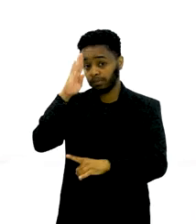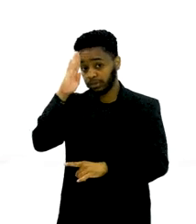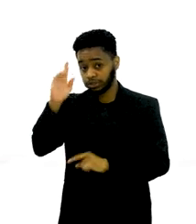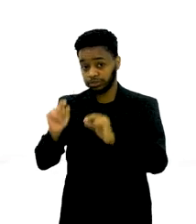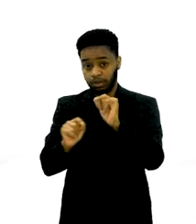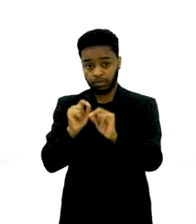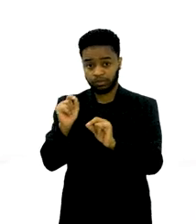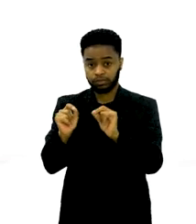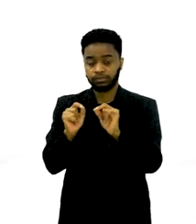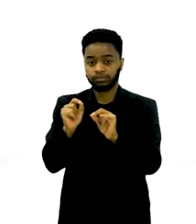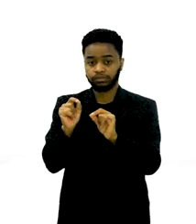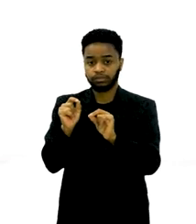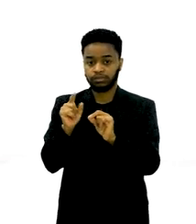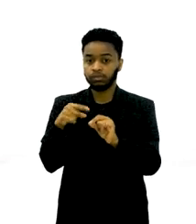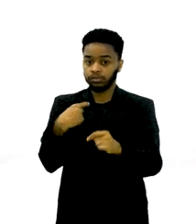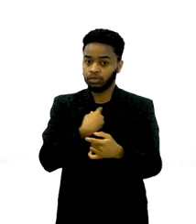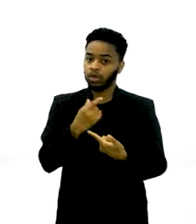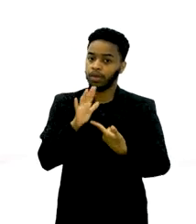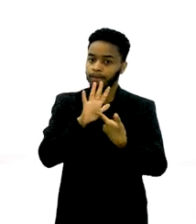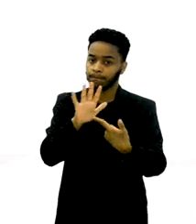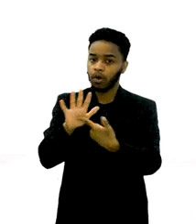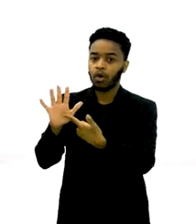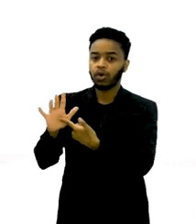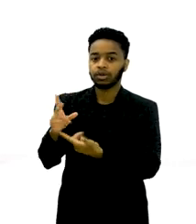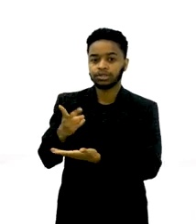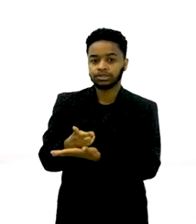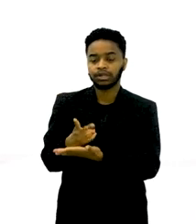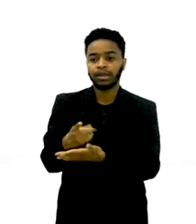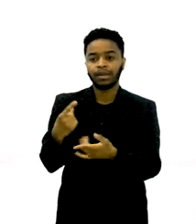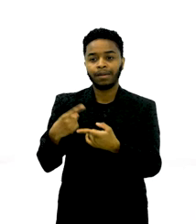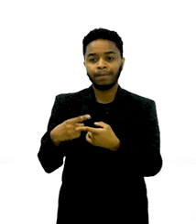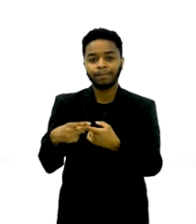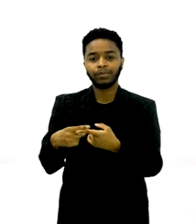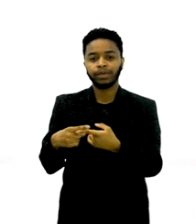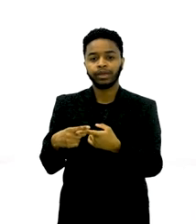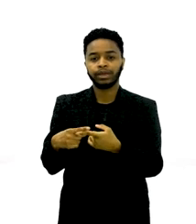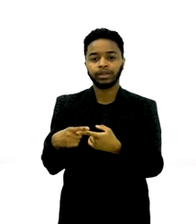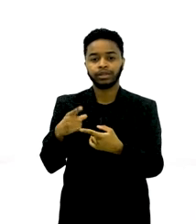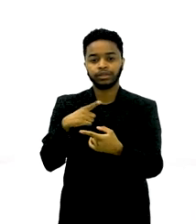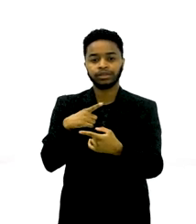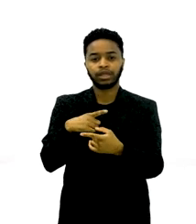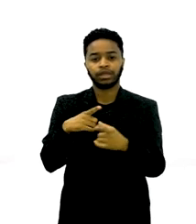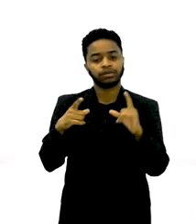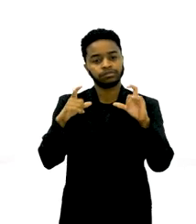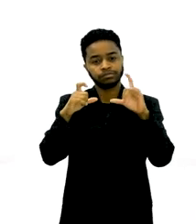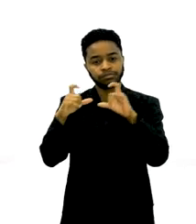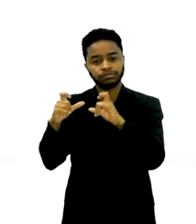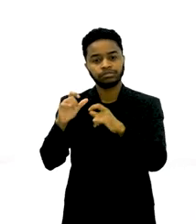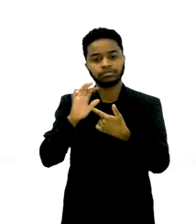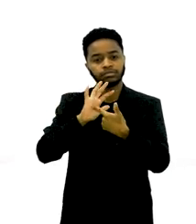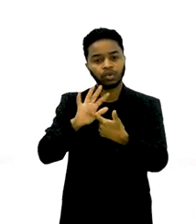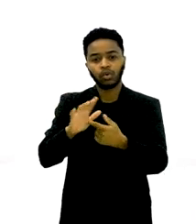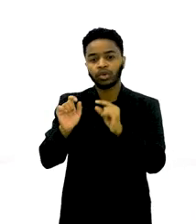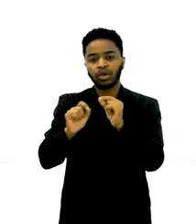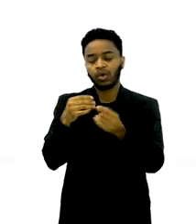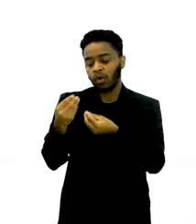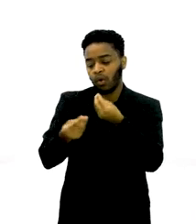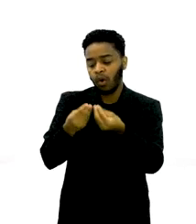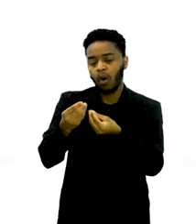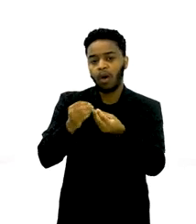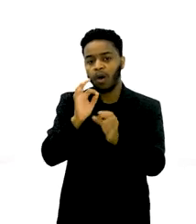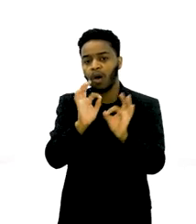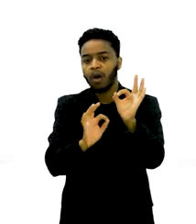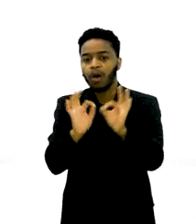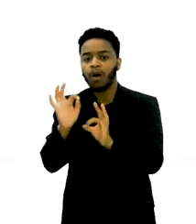maior é e a gente mostra isto ali até porque as visitas são mediadas uhum sabe o processo